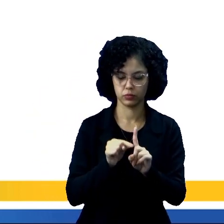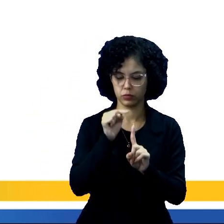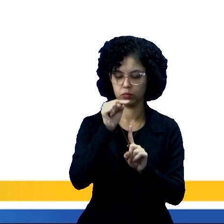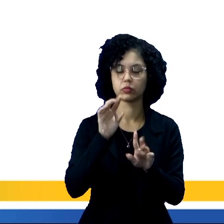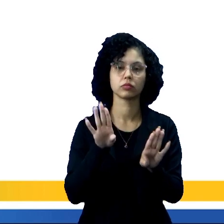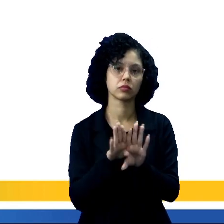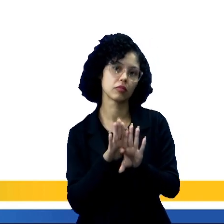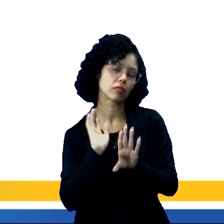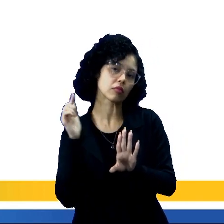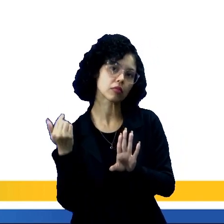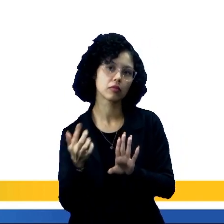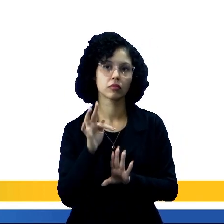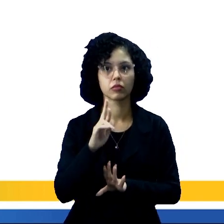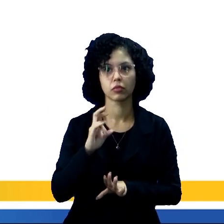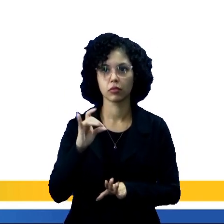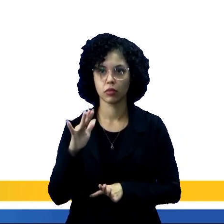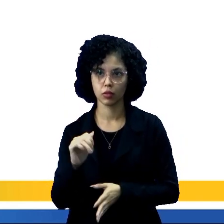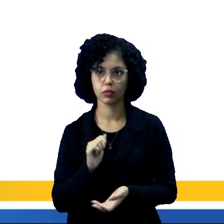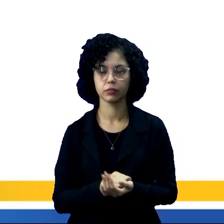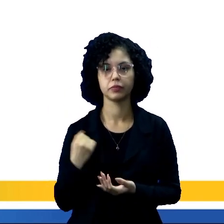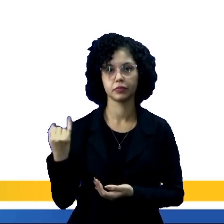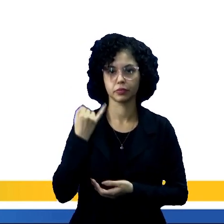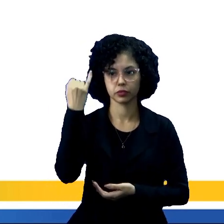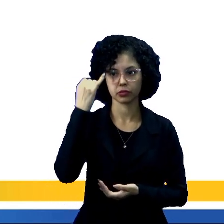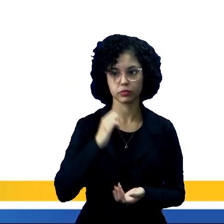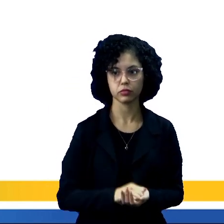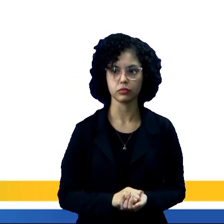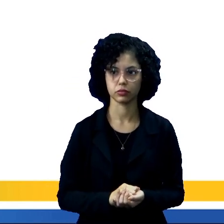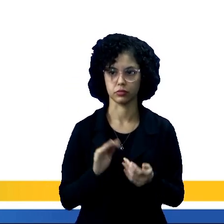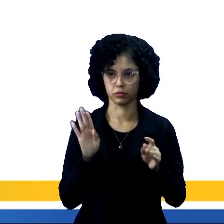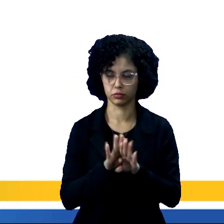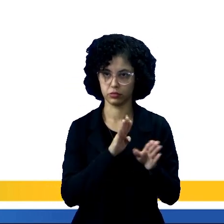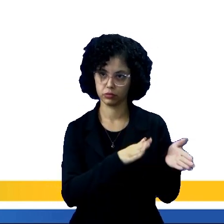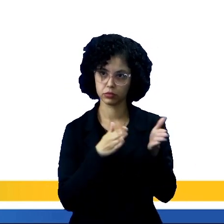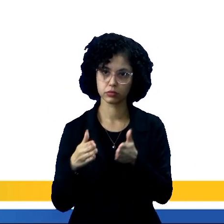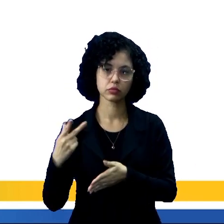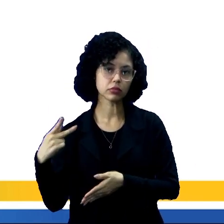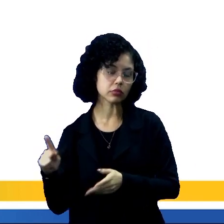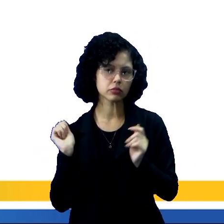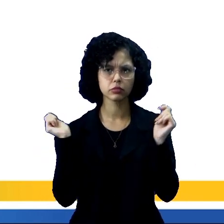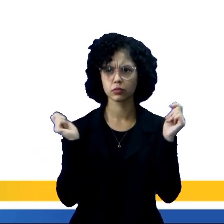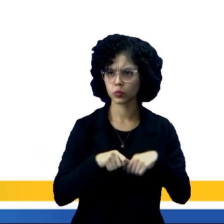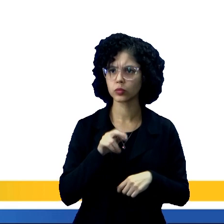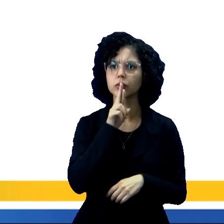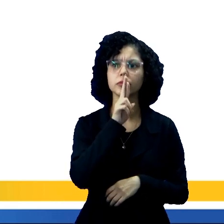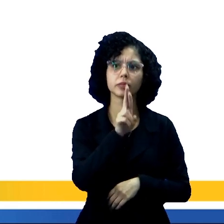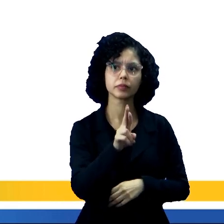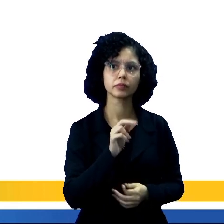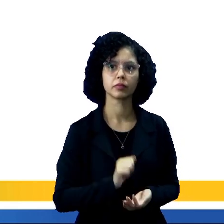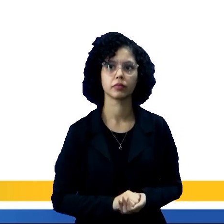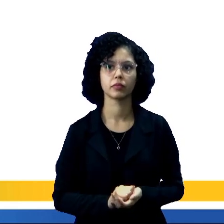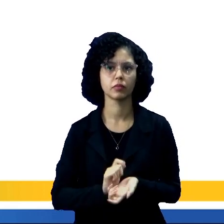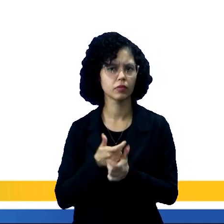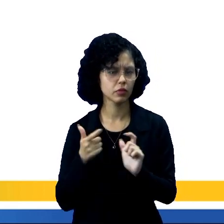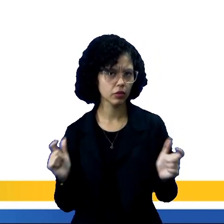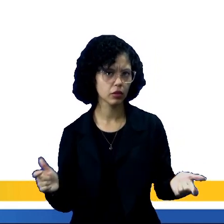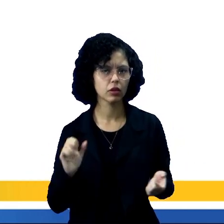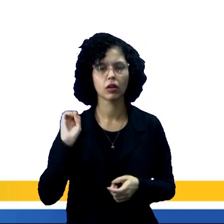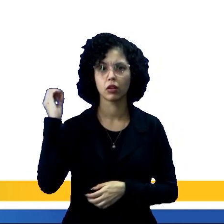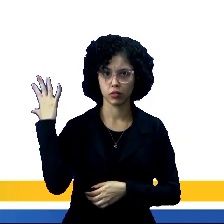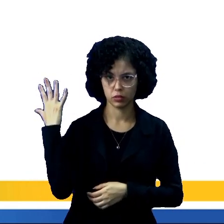cilindro é uma outra fórmula muito importante. A partir dela é possível calcular o tamanho da